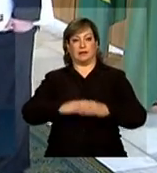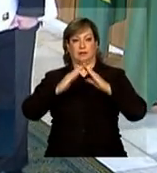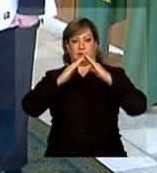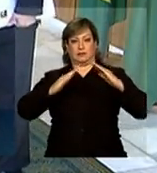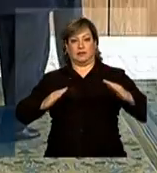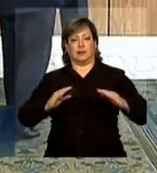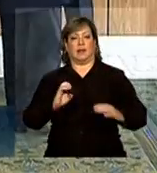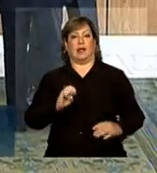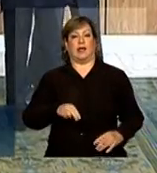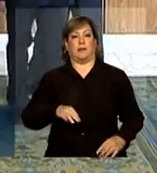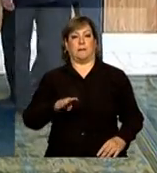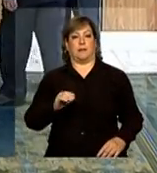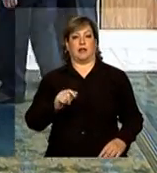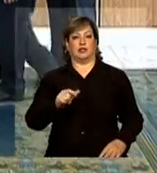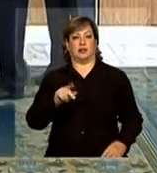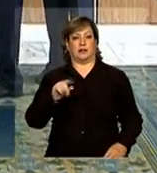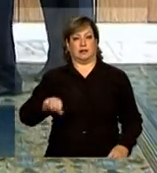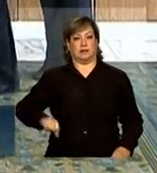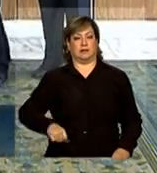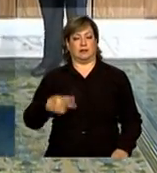do Norte, aqui no Brasil.